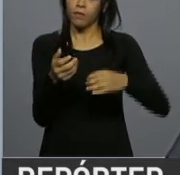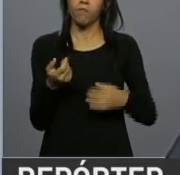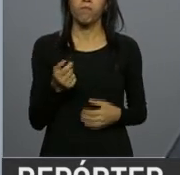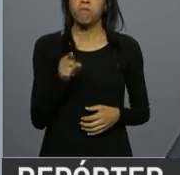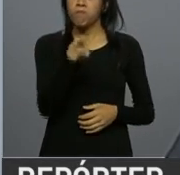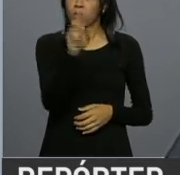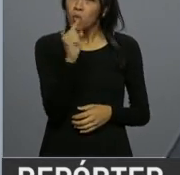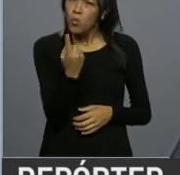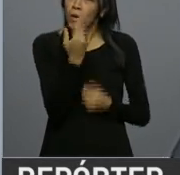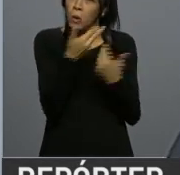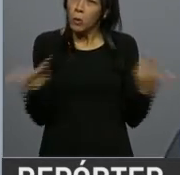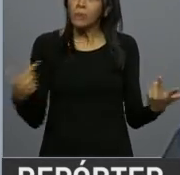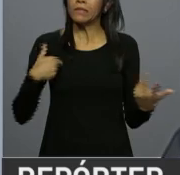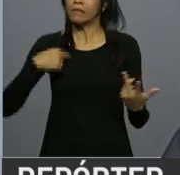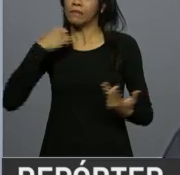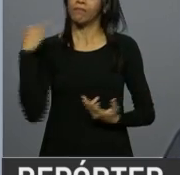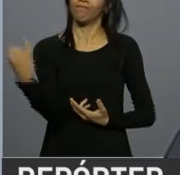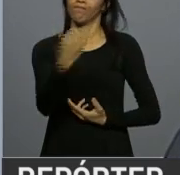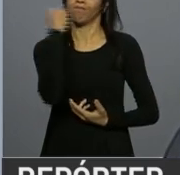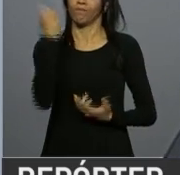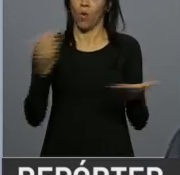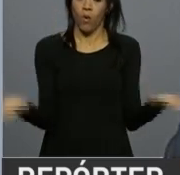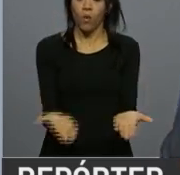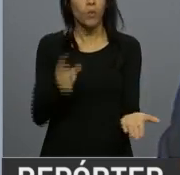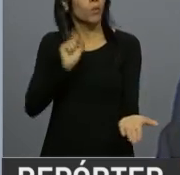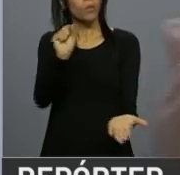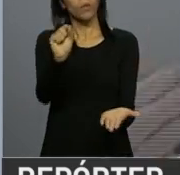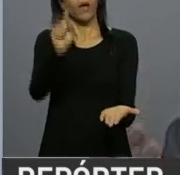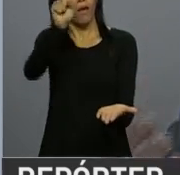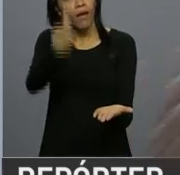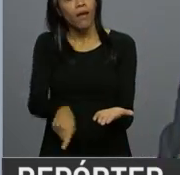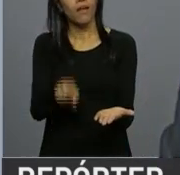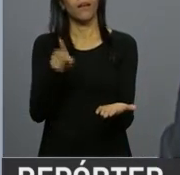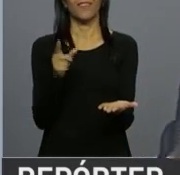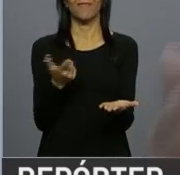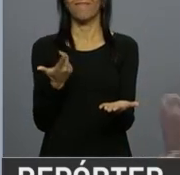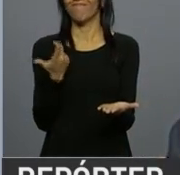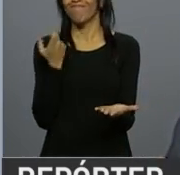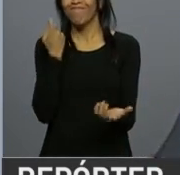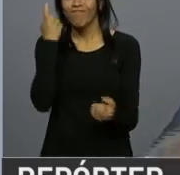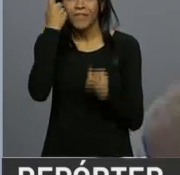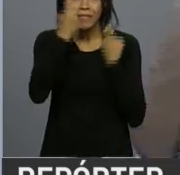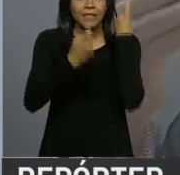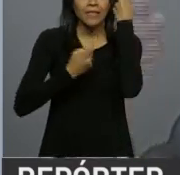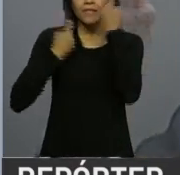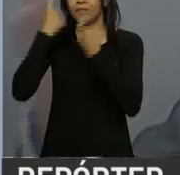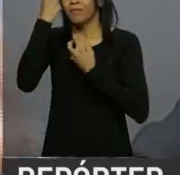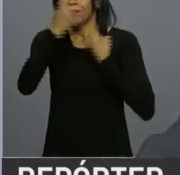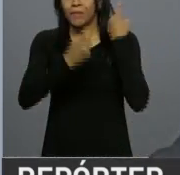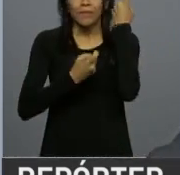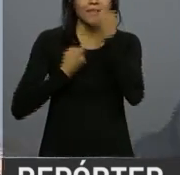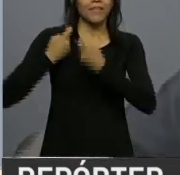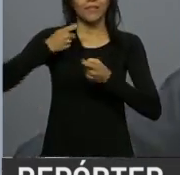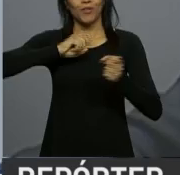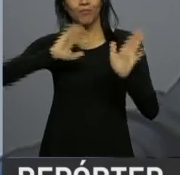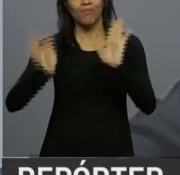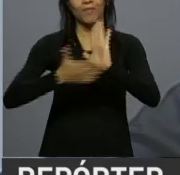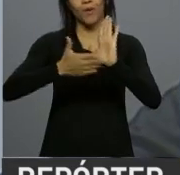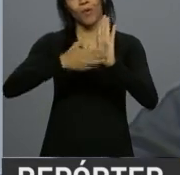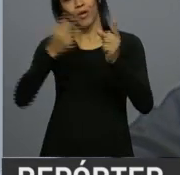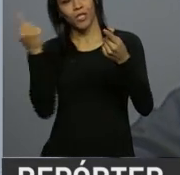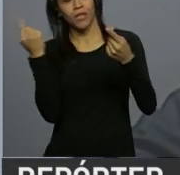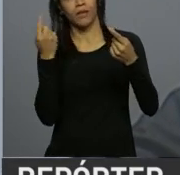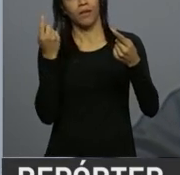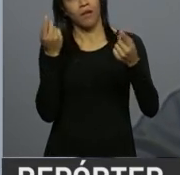questões mais relevantes hoje é exatamente a preocupação de metas que são anunciadas e